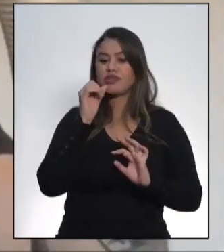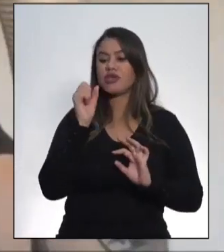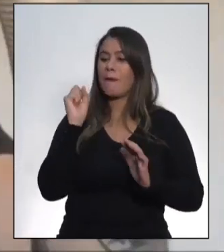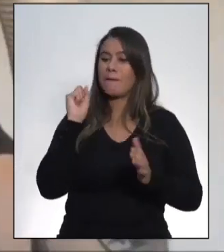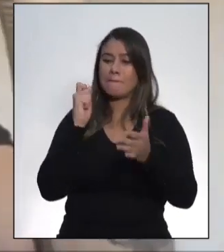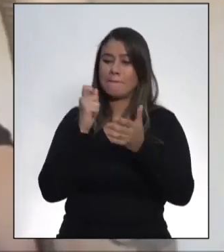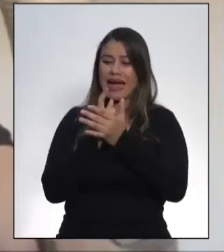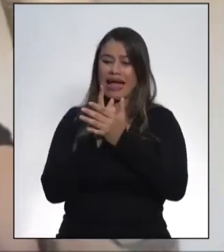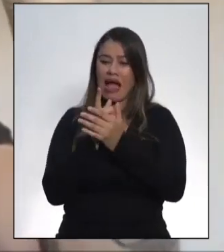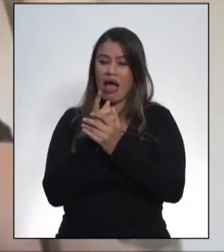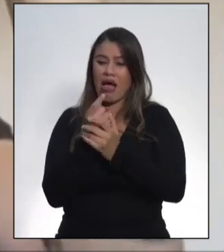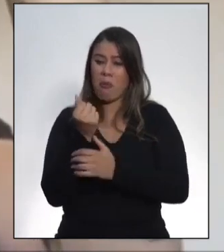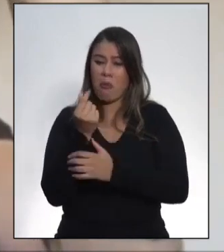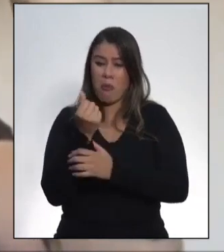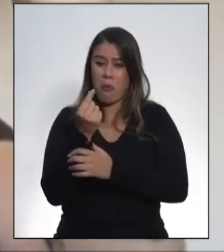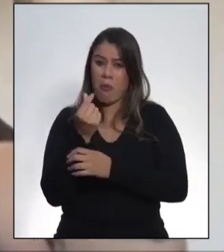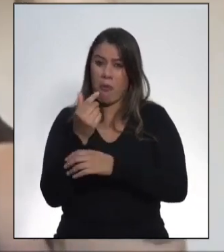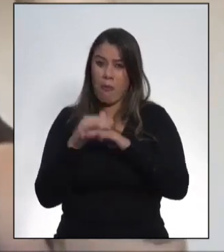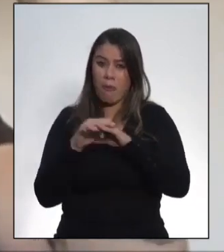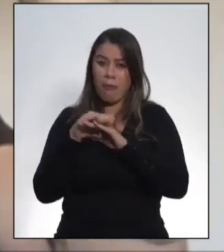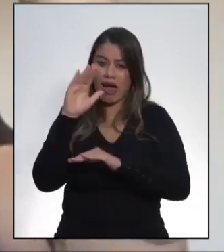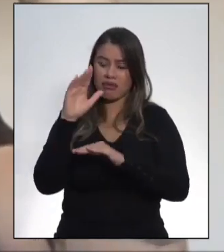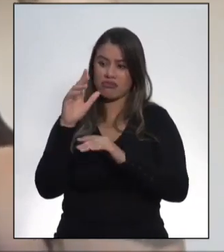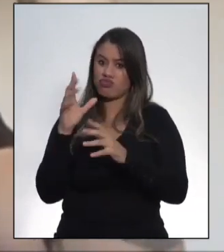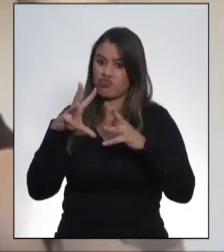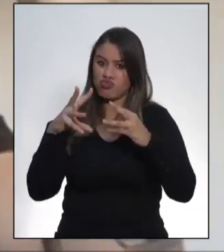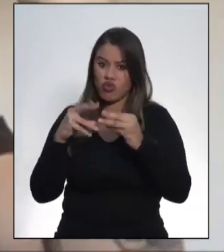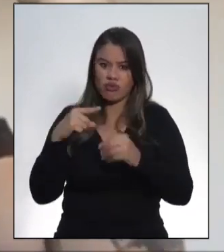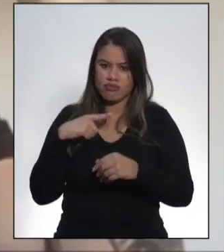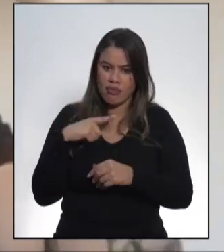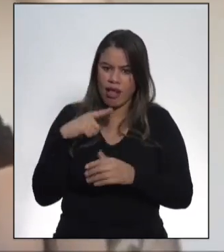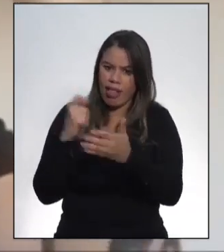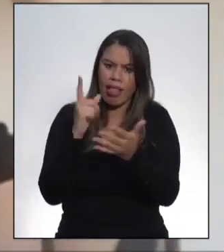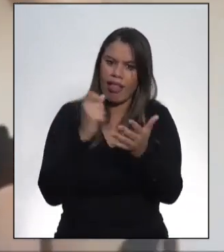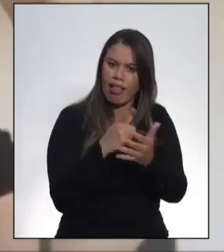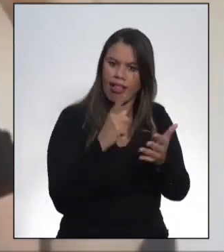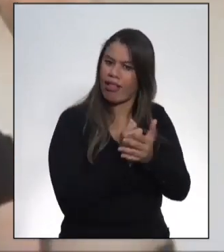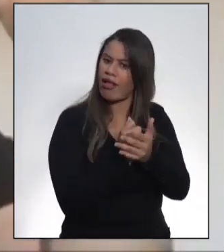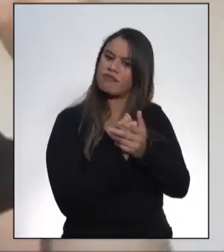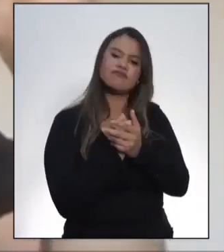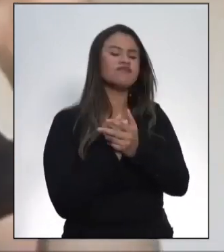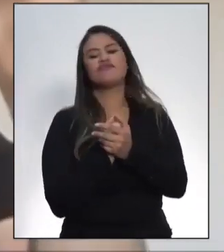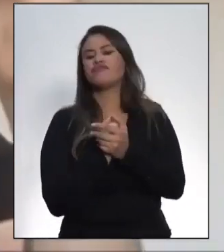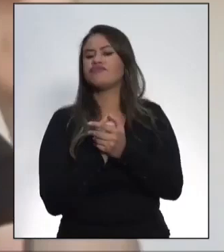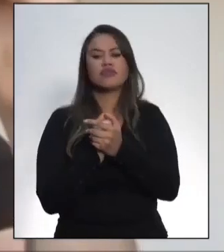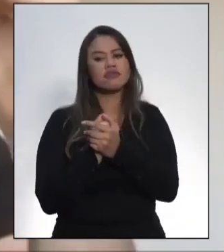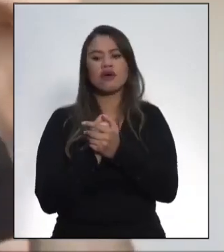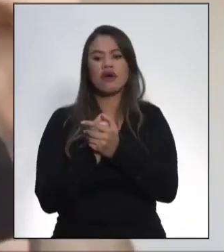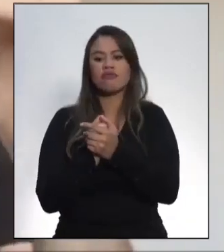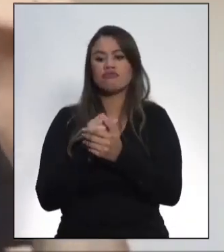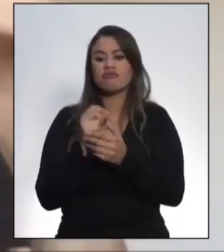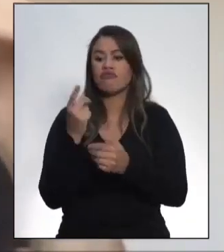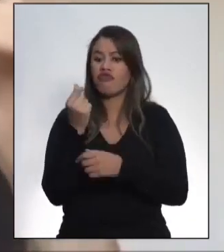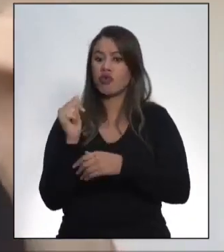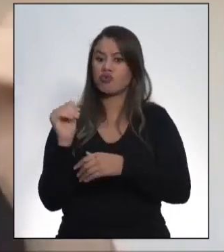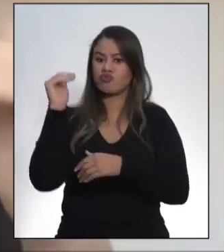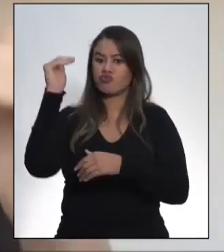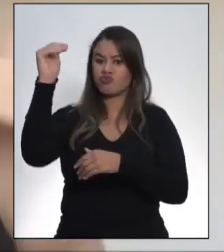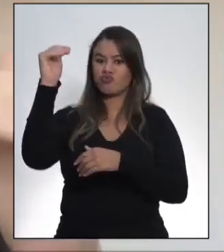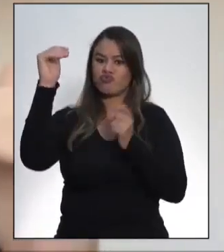pagar caro ou que tem o dinheiro para pagar caro. Por outro lado, se o preço da oferta é baixo, a tendência é